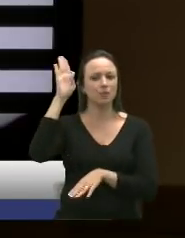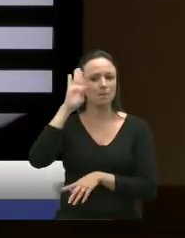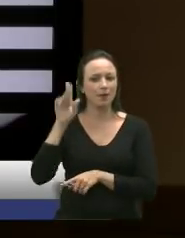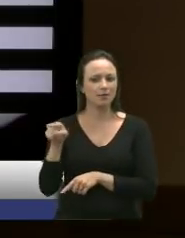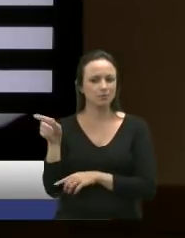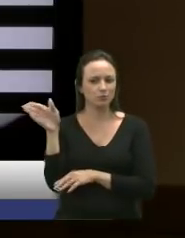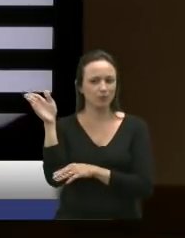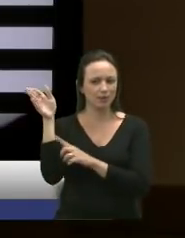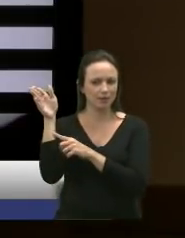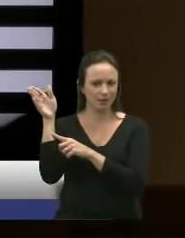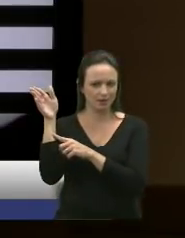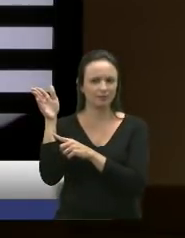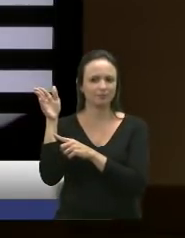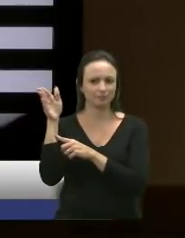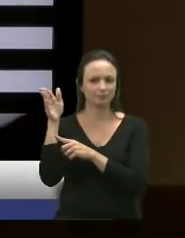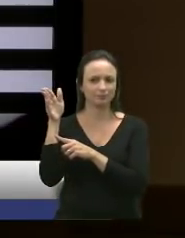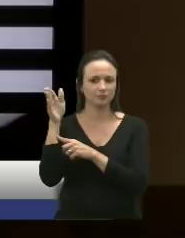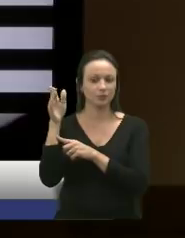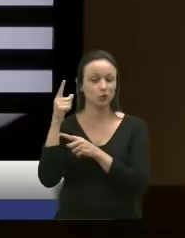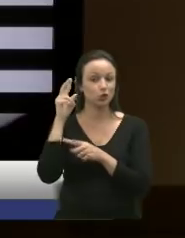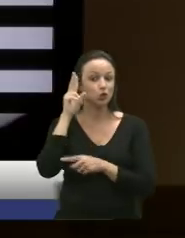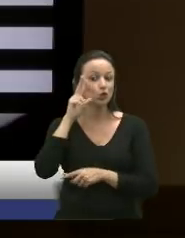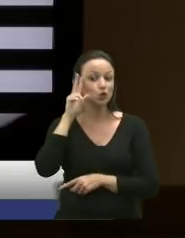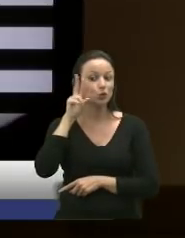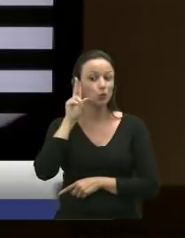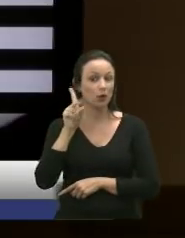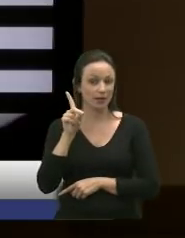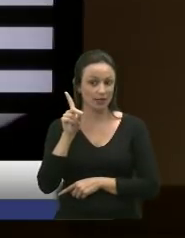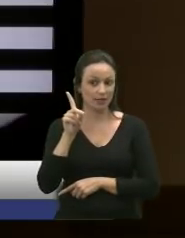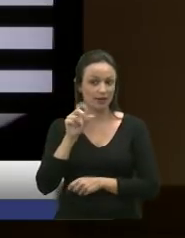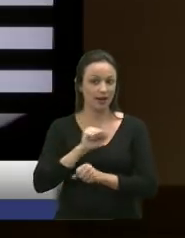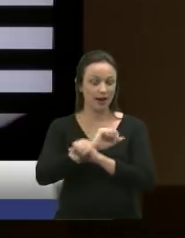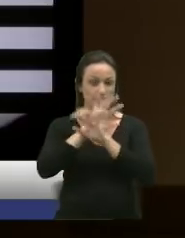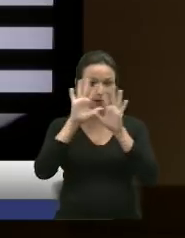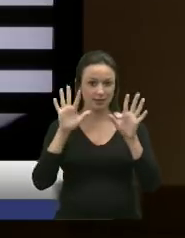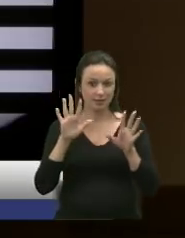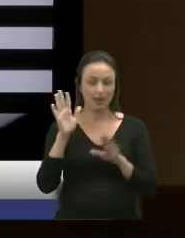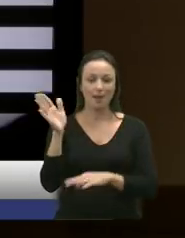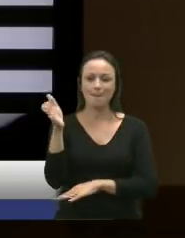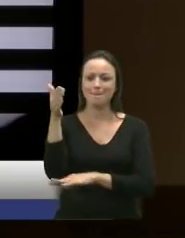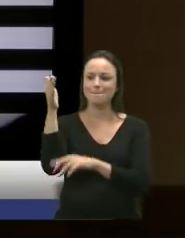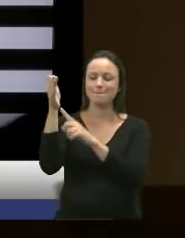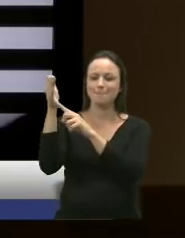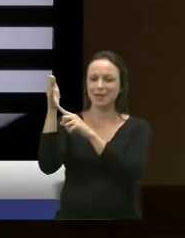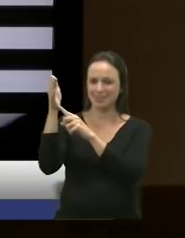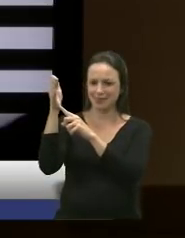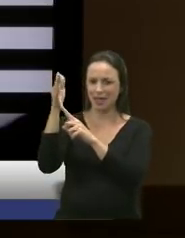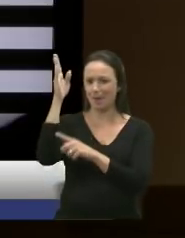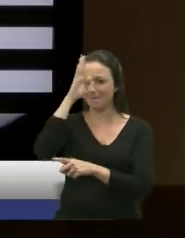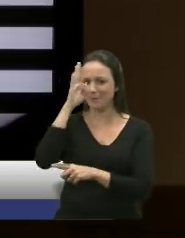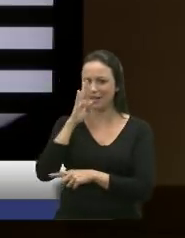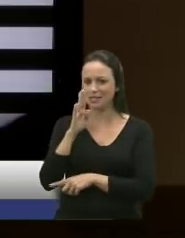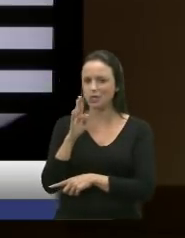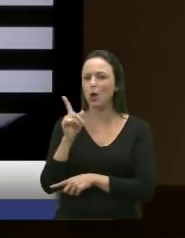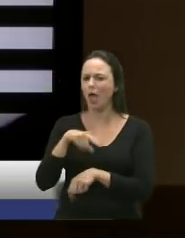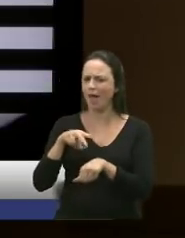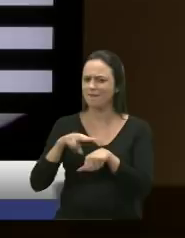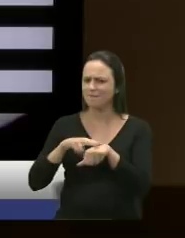Justificativa histórica, que fique bem claro o que eu estou dizendo. A bandeira do Brasil não é verde e amarela por conta de mato e